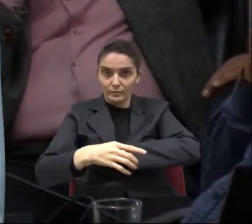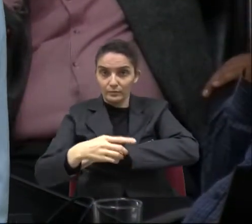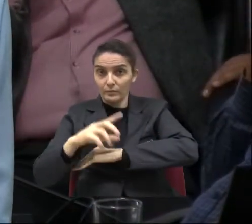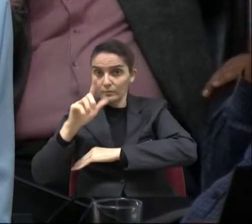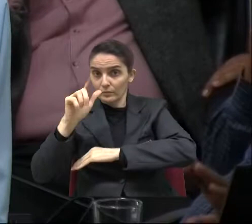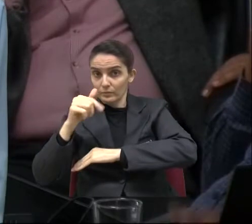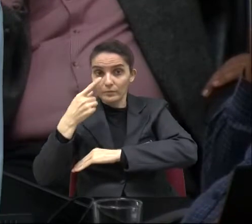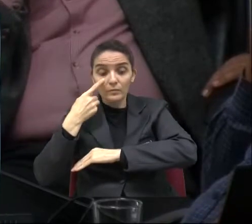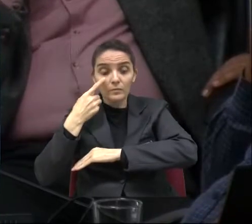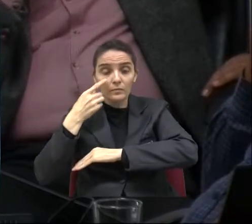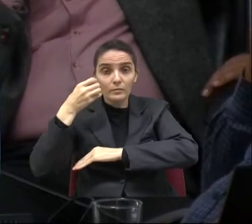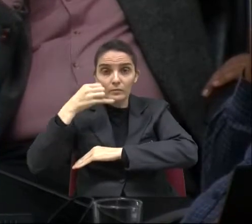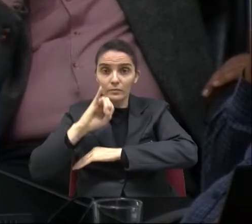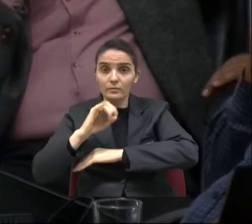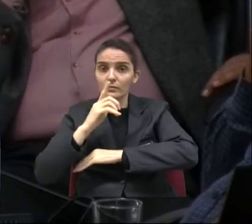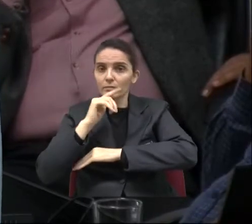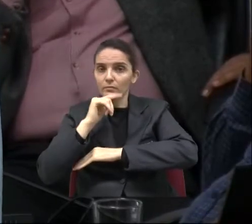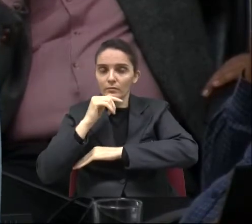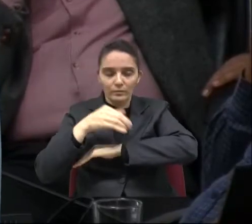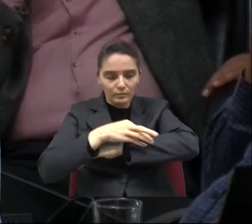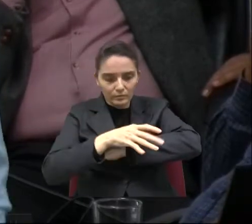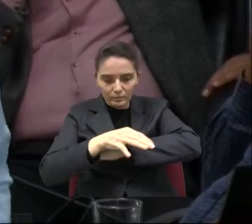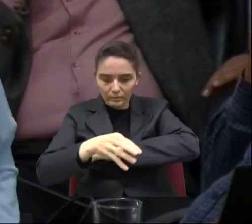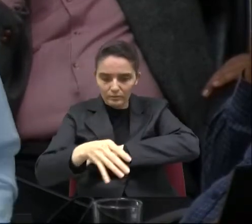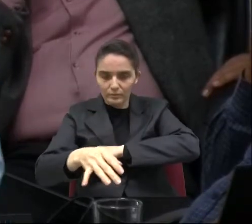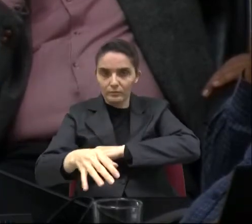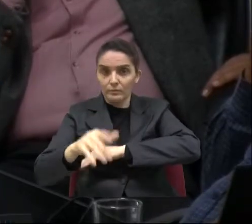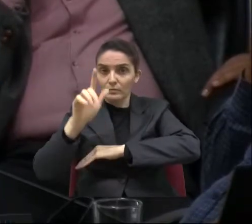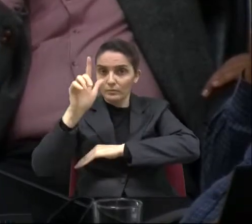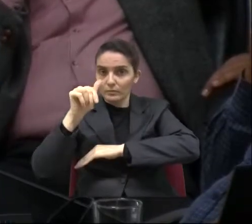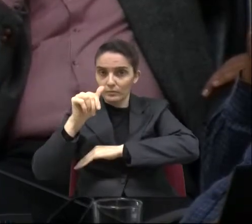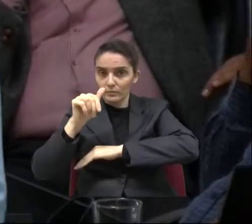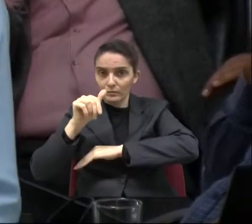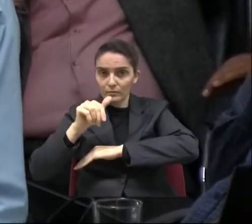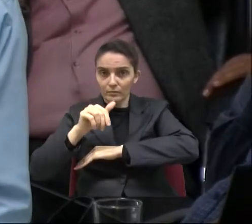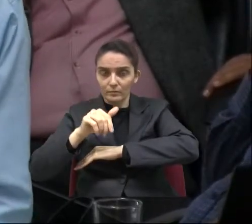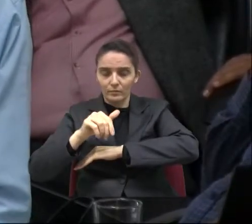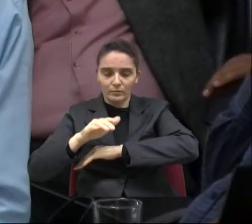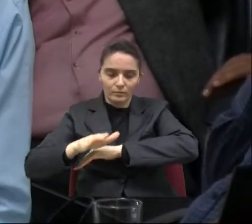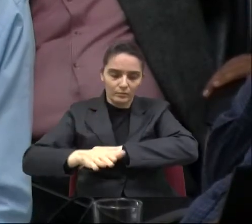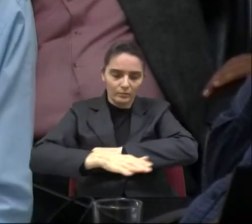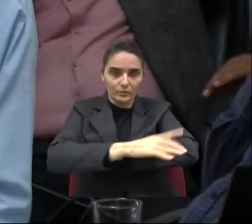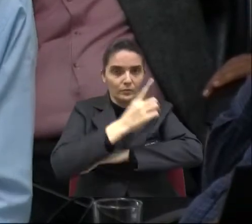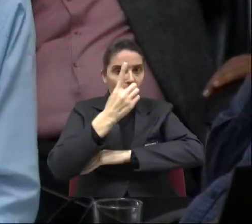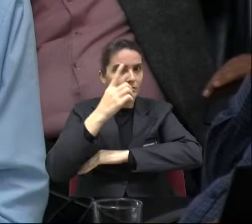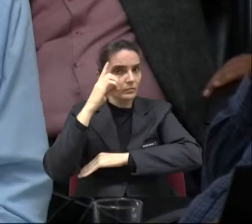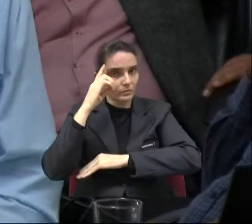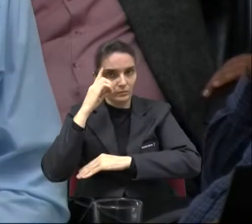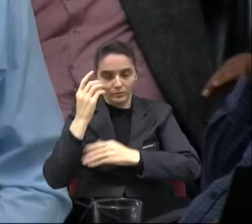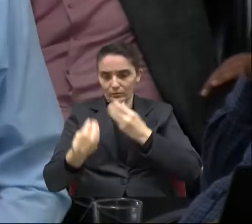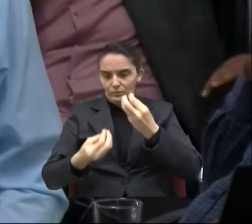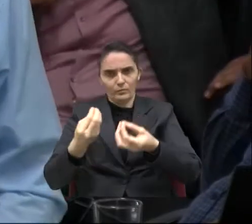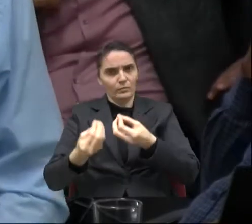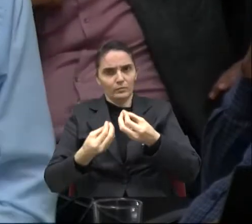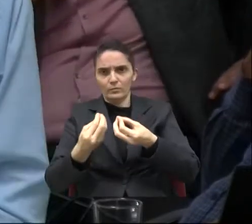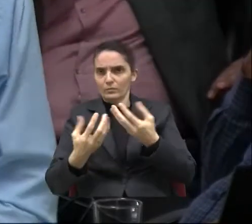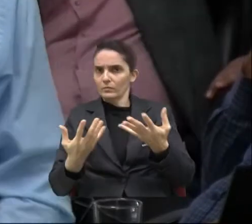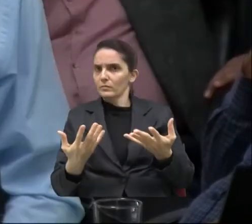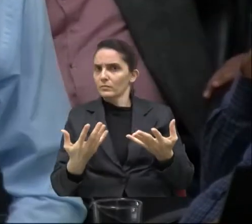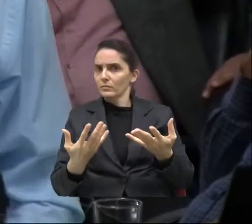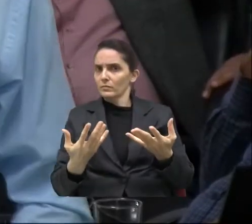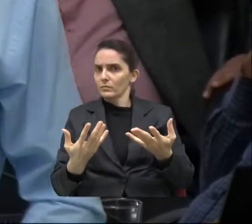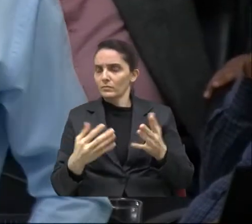para poder fazer o concreto em cima. Então, geralmente em um dia não dá para fazer isso.